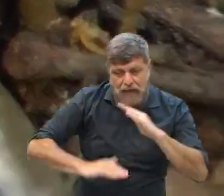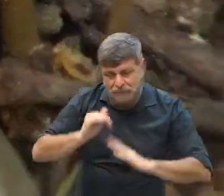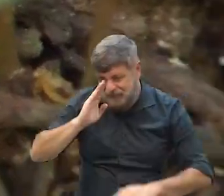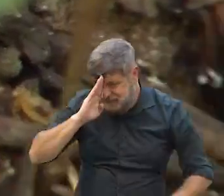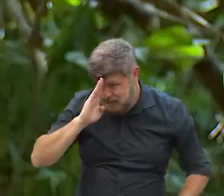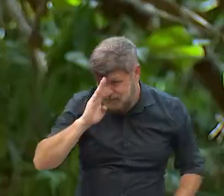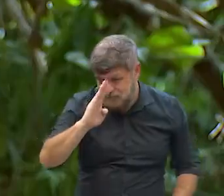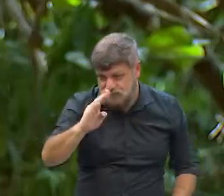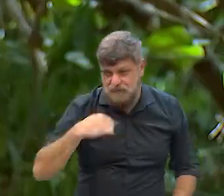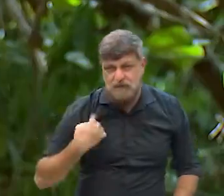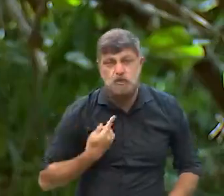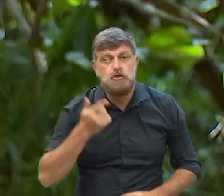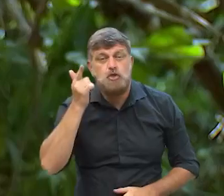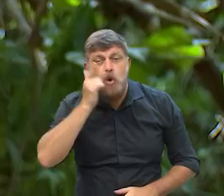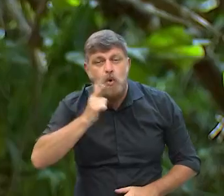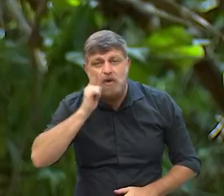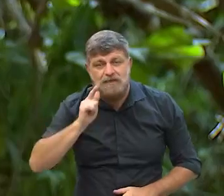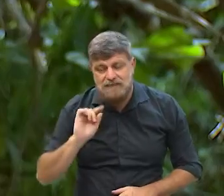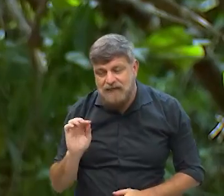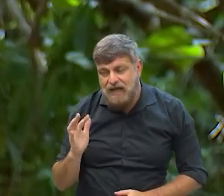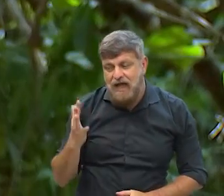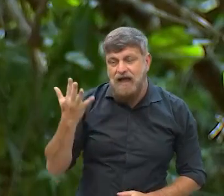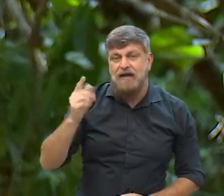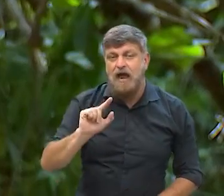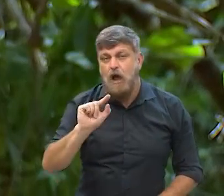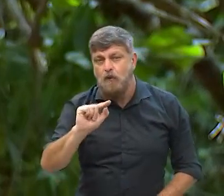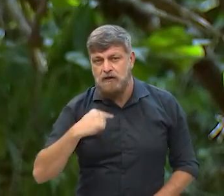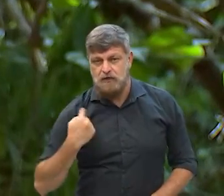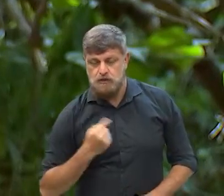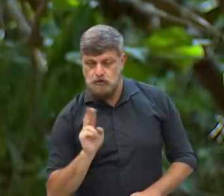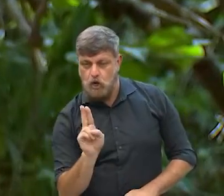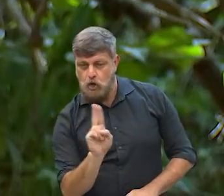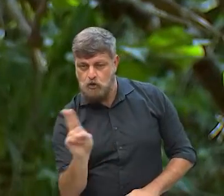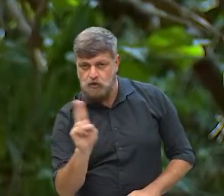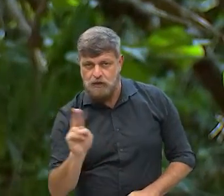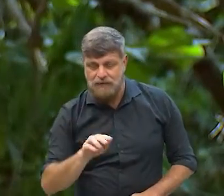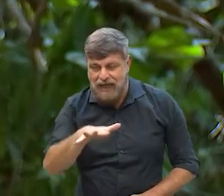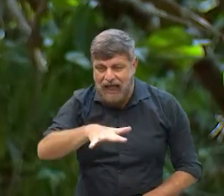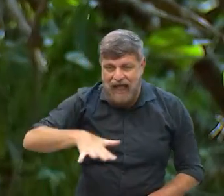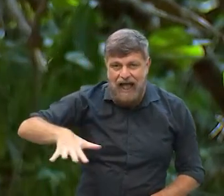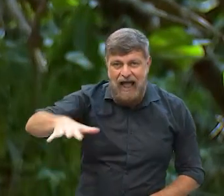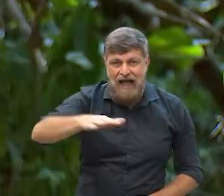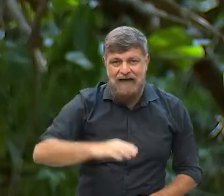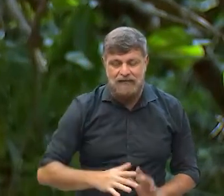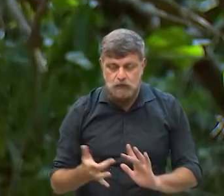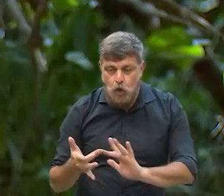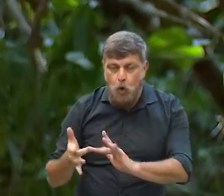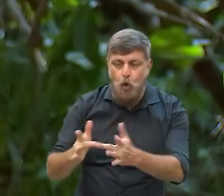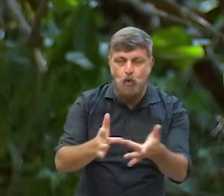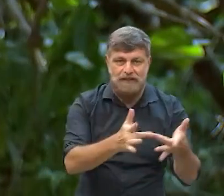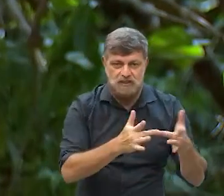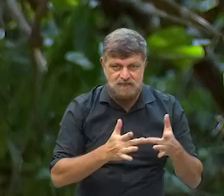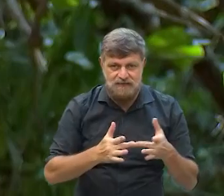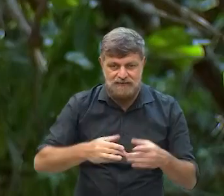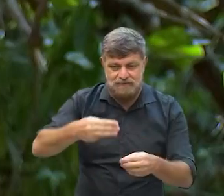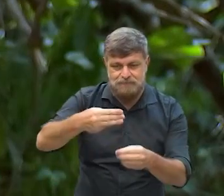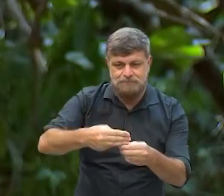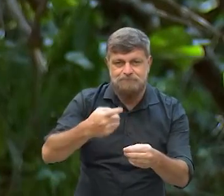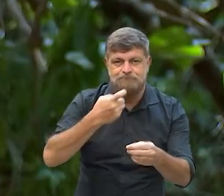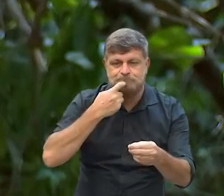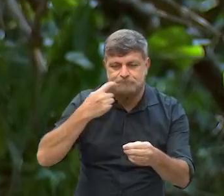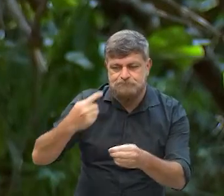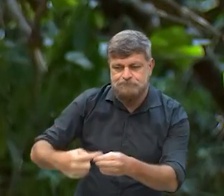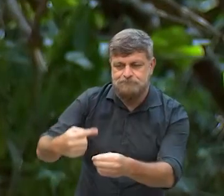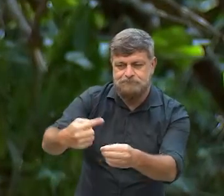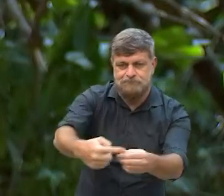devem ser feitas para que a gente consiga constituir, então, o que a gente tem chamado de área de conectividade da RMC. Então,